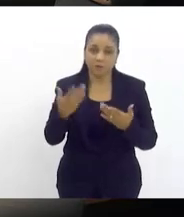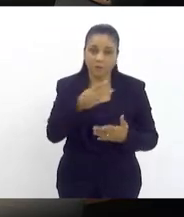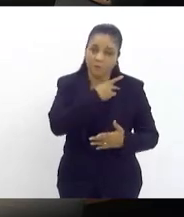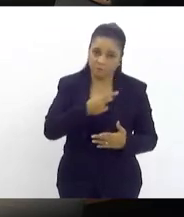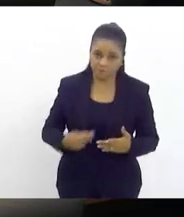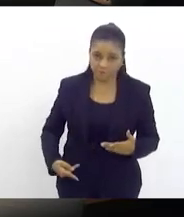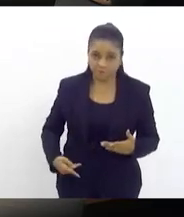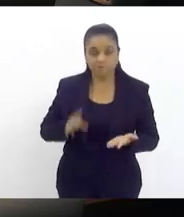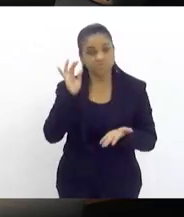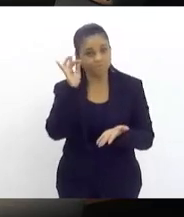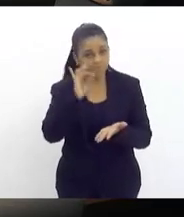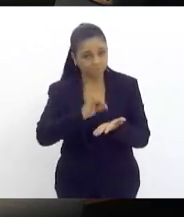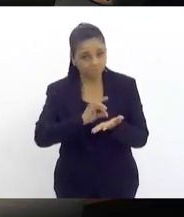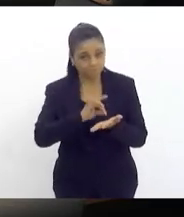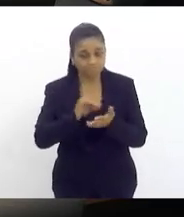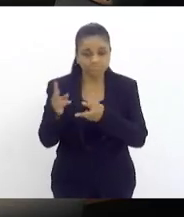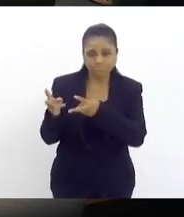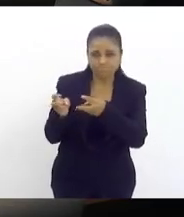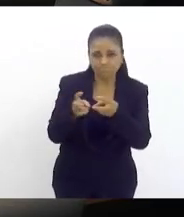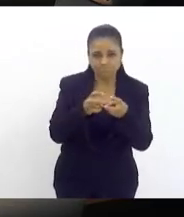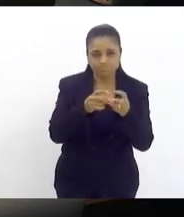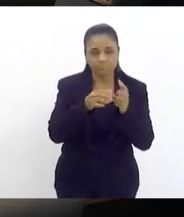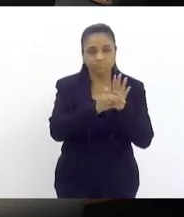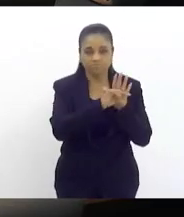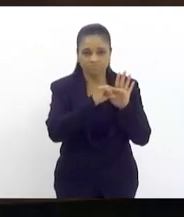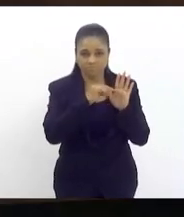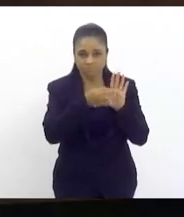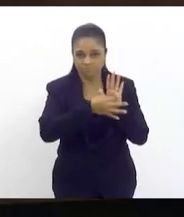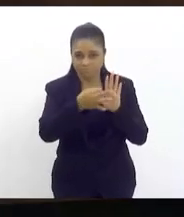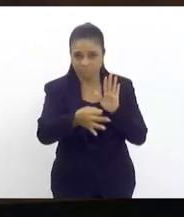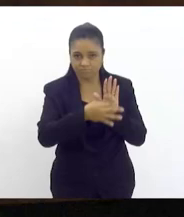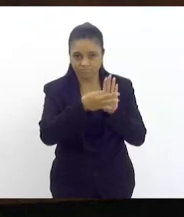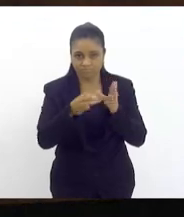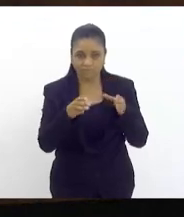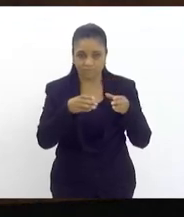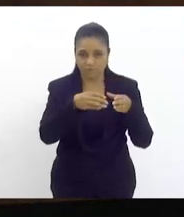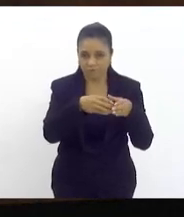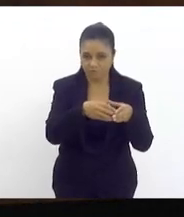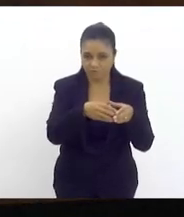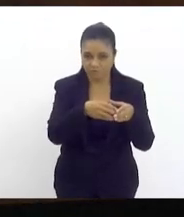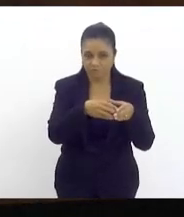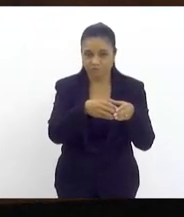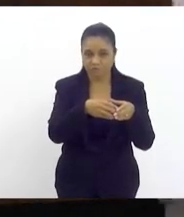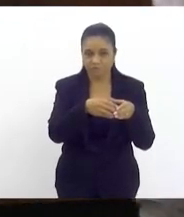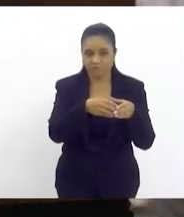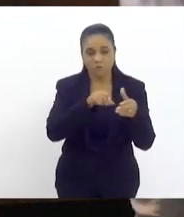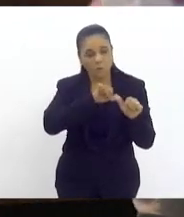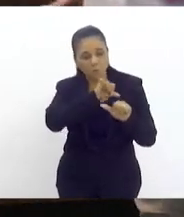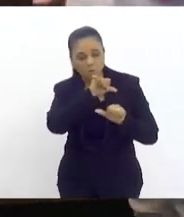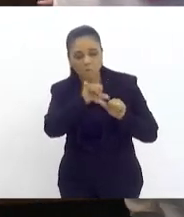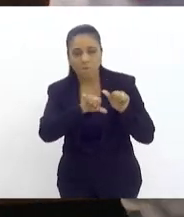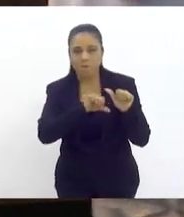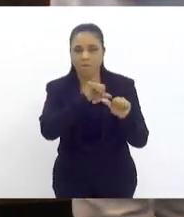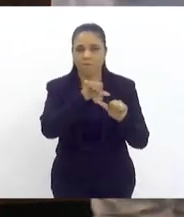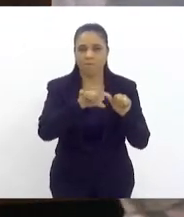na realidade, percebo que o parecer da comissão foi no sentido de transformar